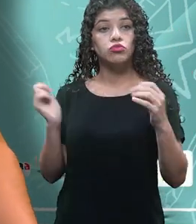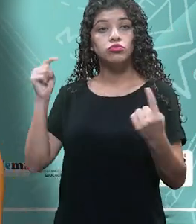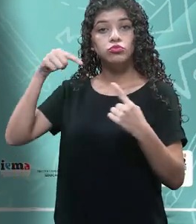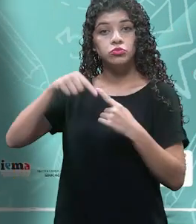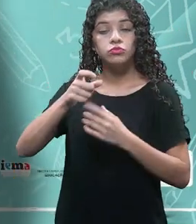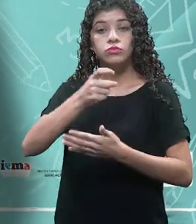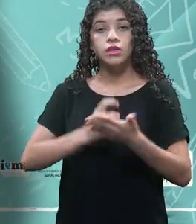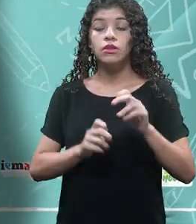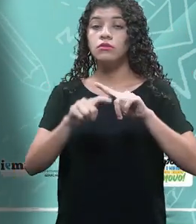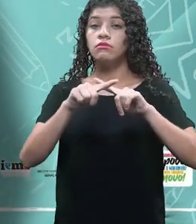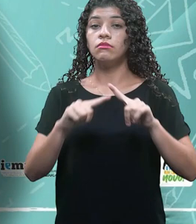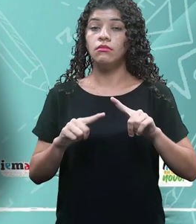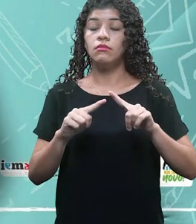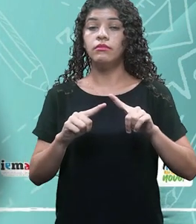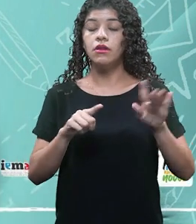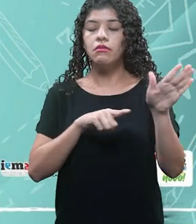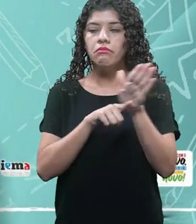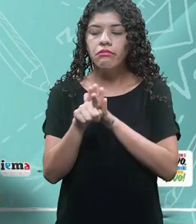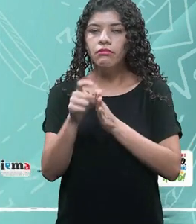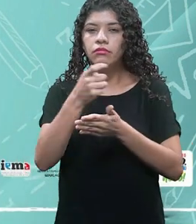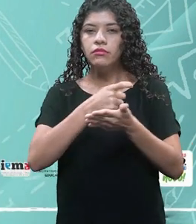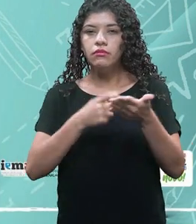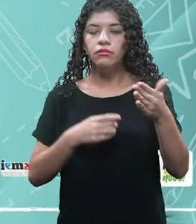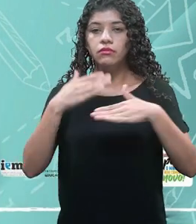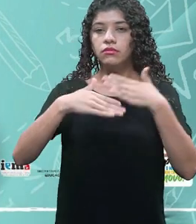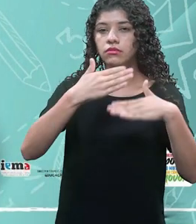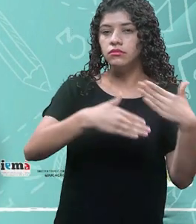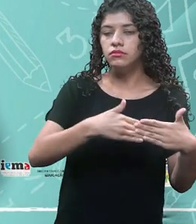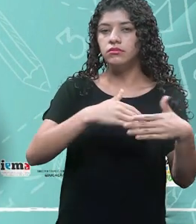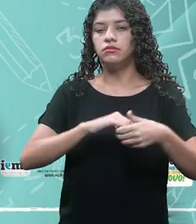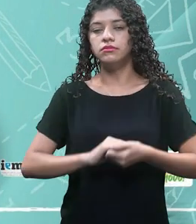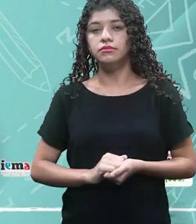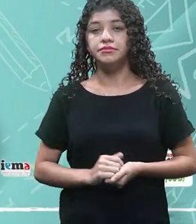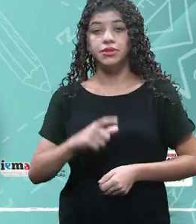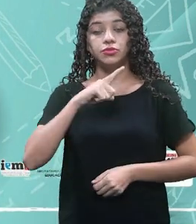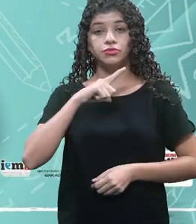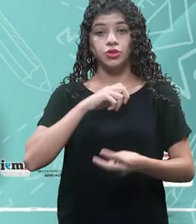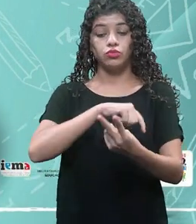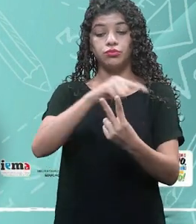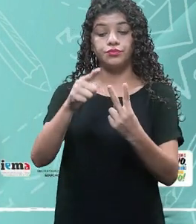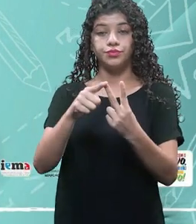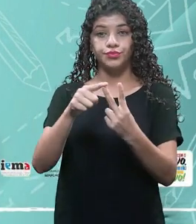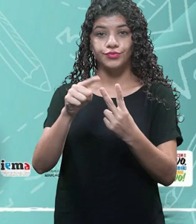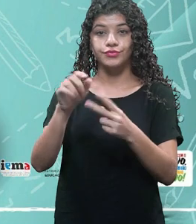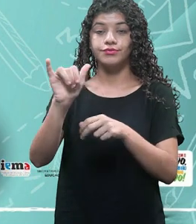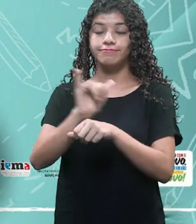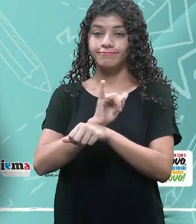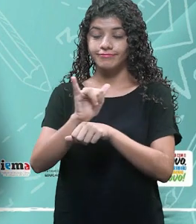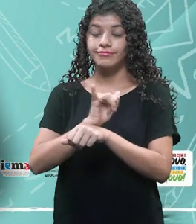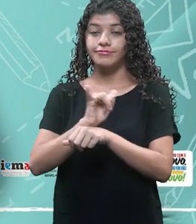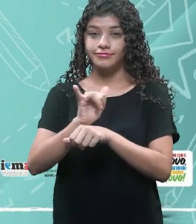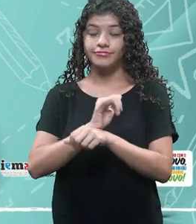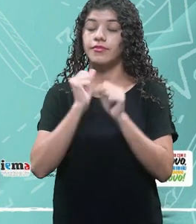texto mas ao fazer o questionamento do texto nesse processo de conhecê-lo eu tenho duas técnicas duas